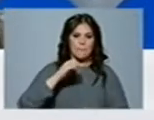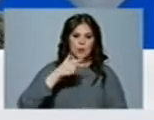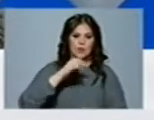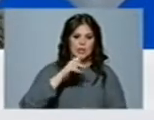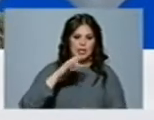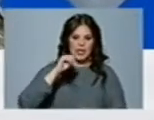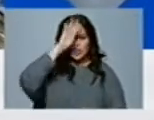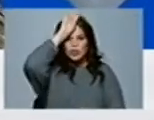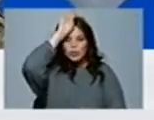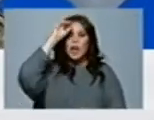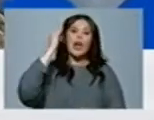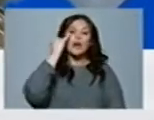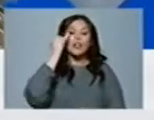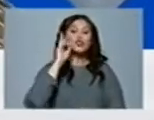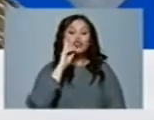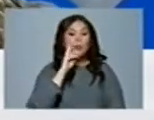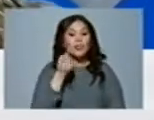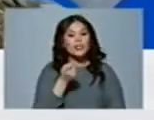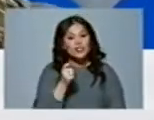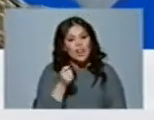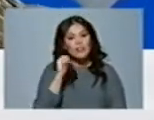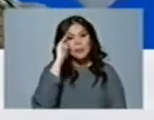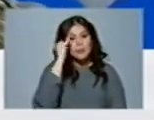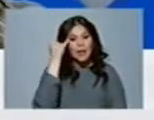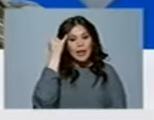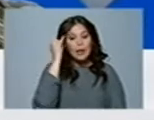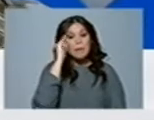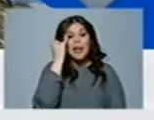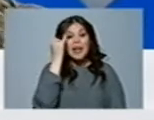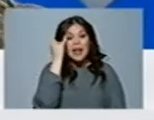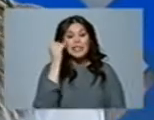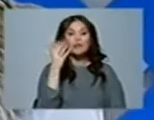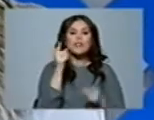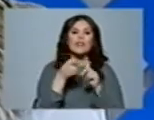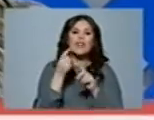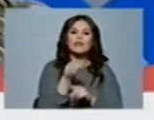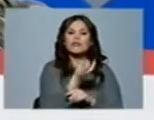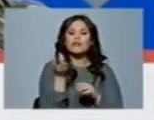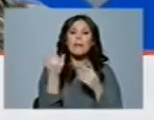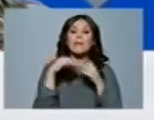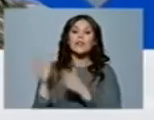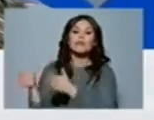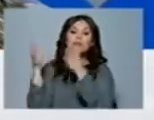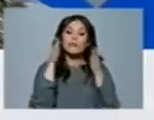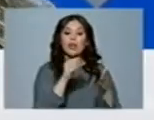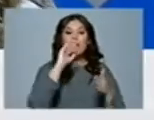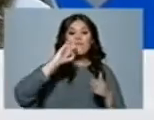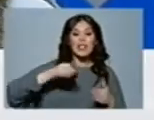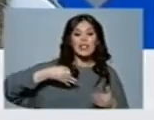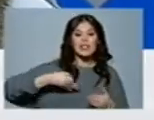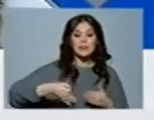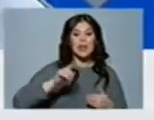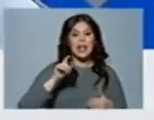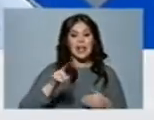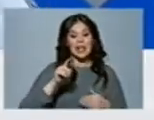Bragança, Chaves, Bragança, e por isso há imensas feiras em Trás-os-Montes. Por outro lado, estes fins de semana,